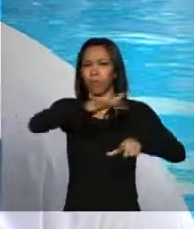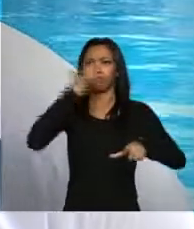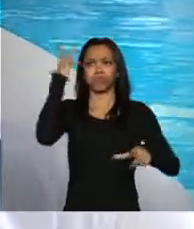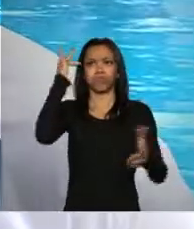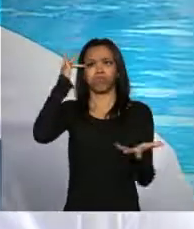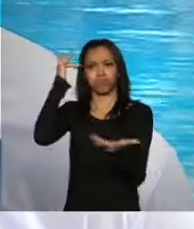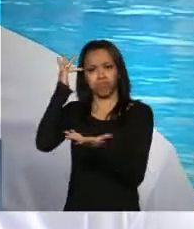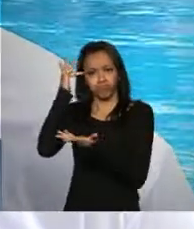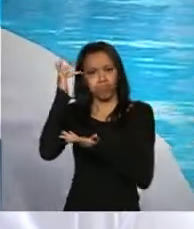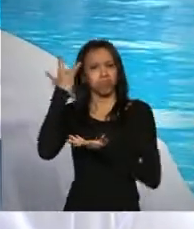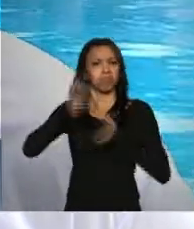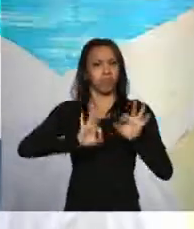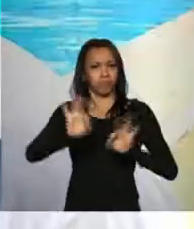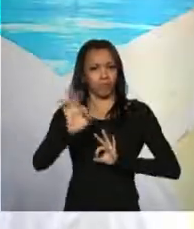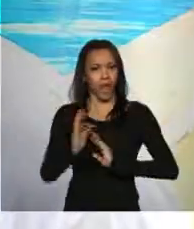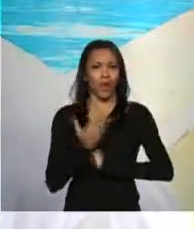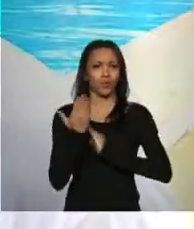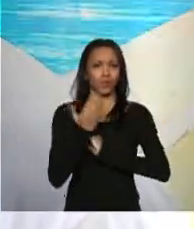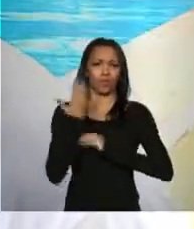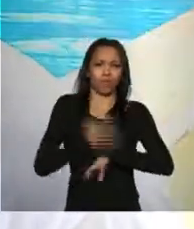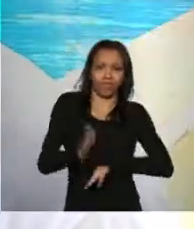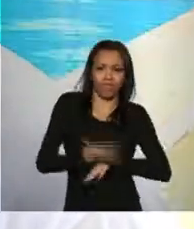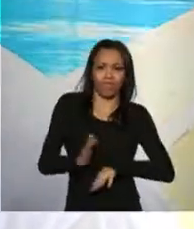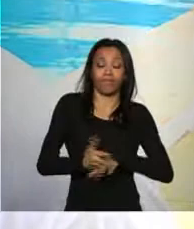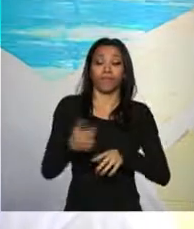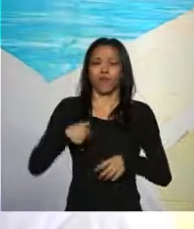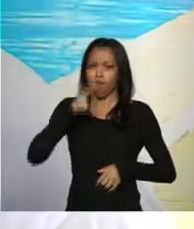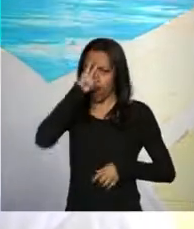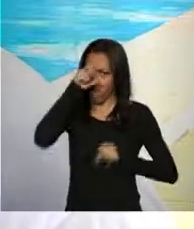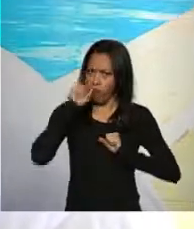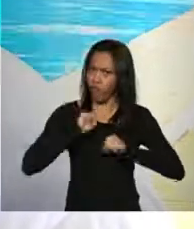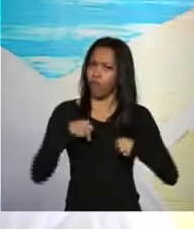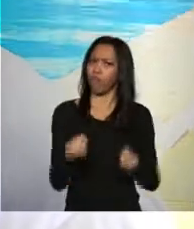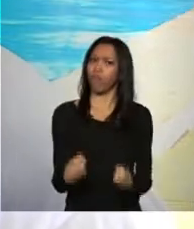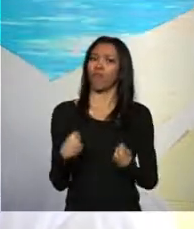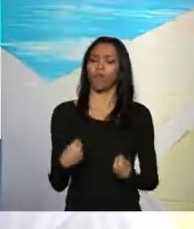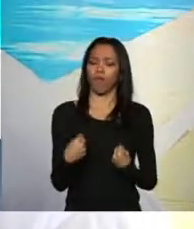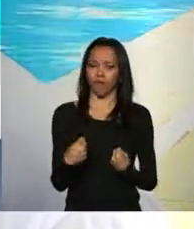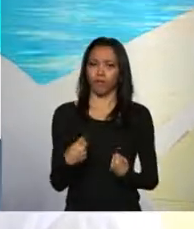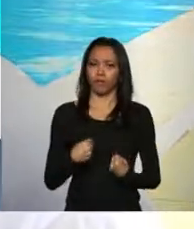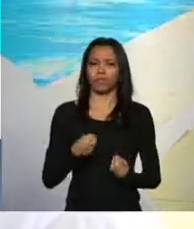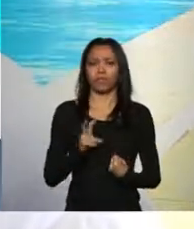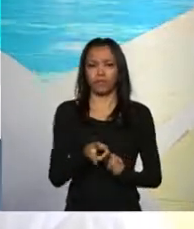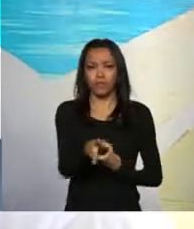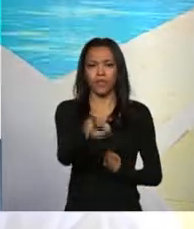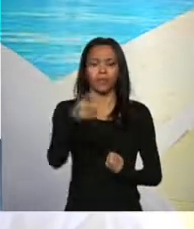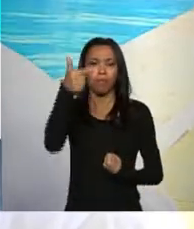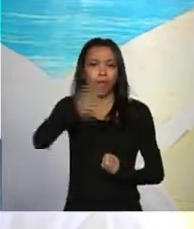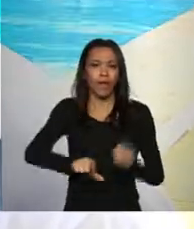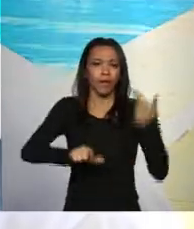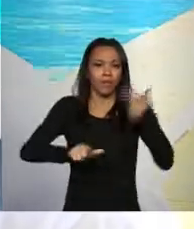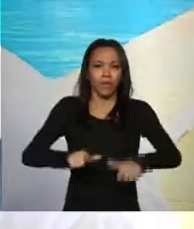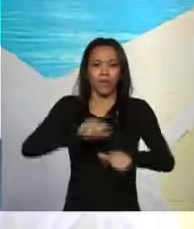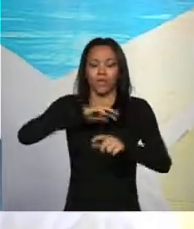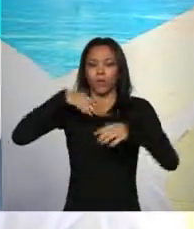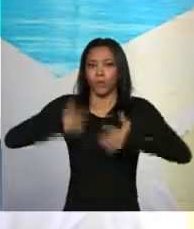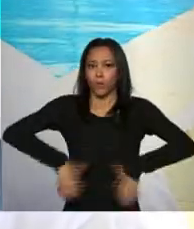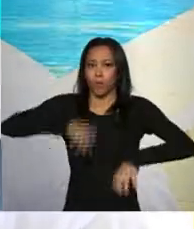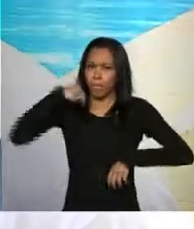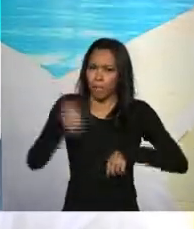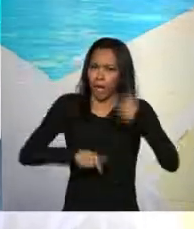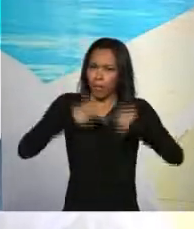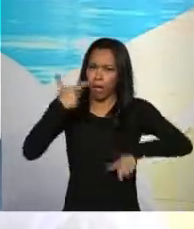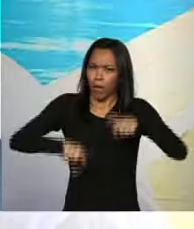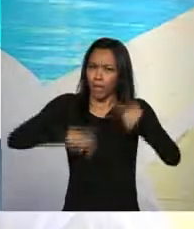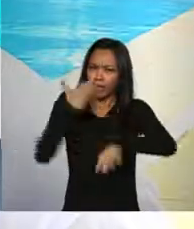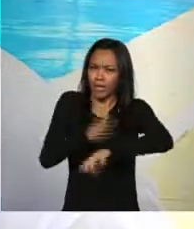que está montado aqui para a gente. Está sendo um trabalho muito forte, está cada vez aumentando mais a carga de treino,